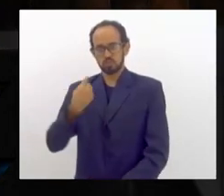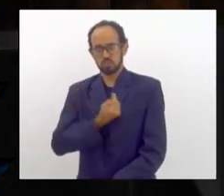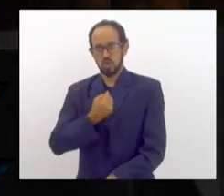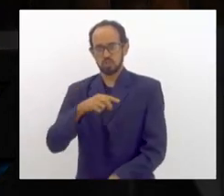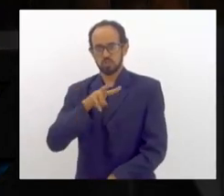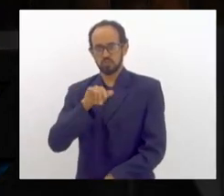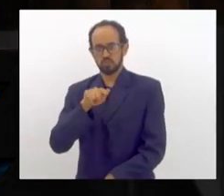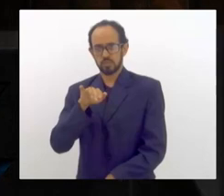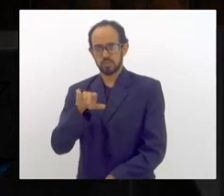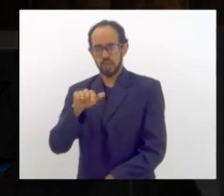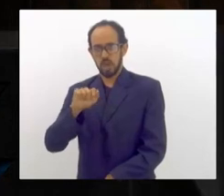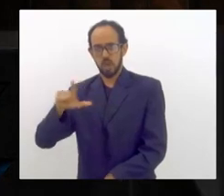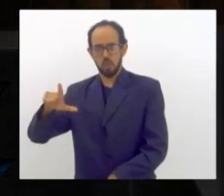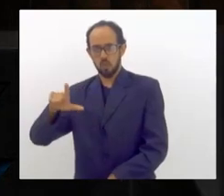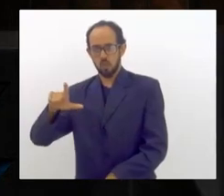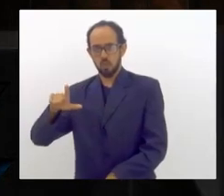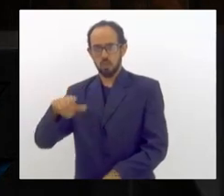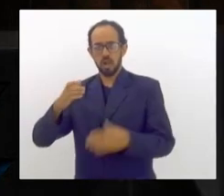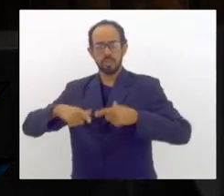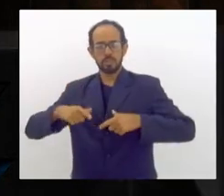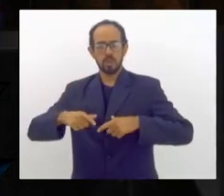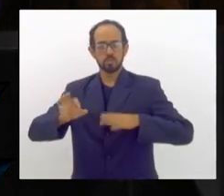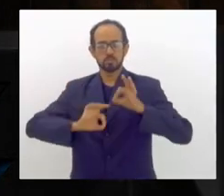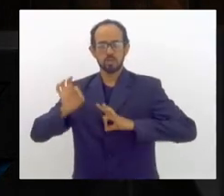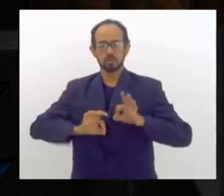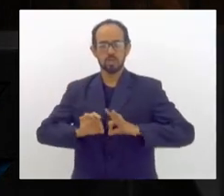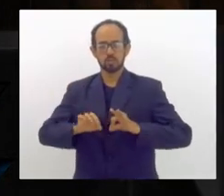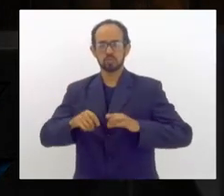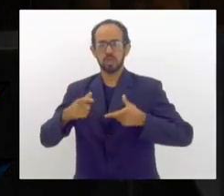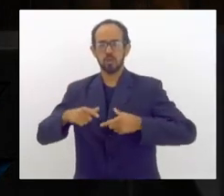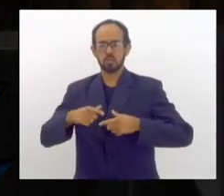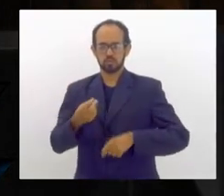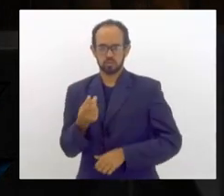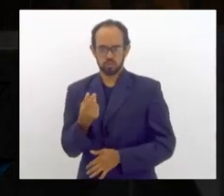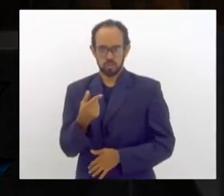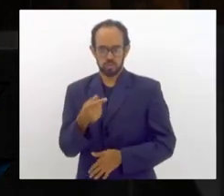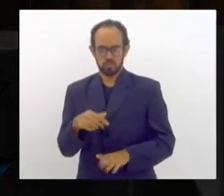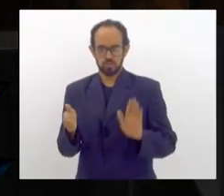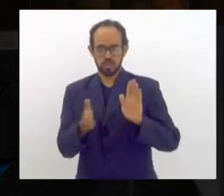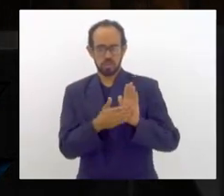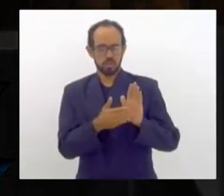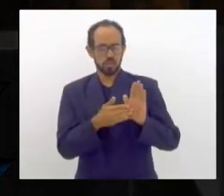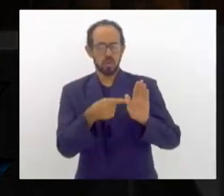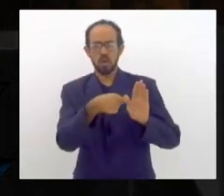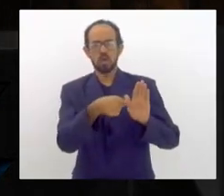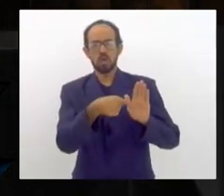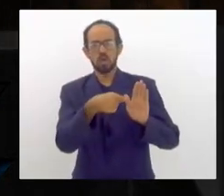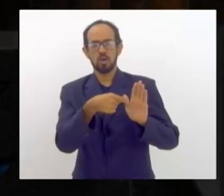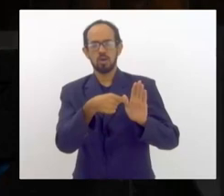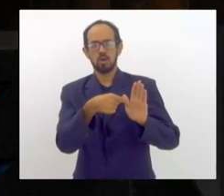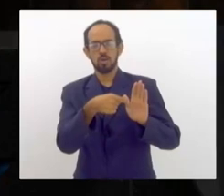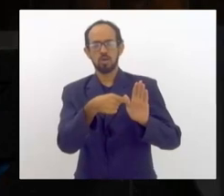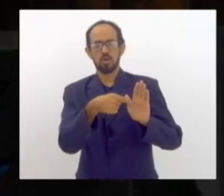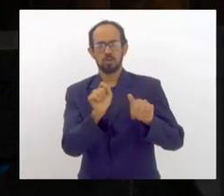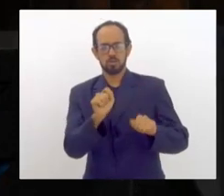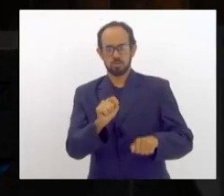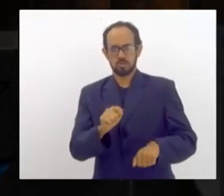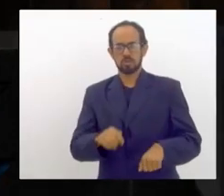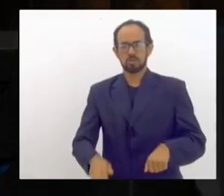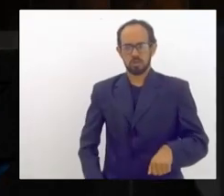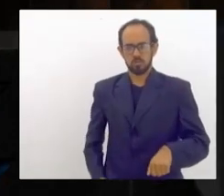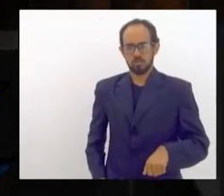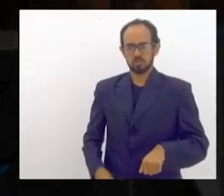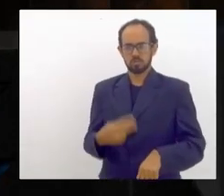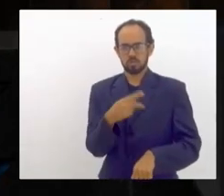está, né, para o ponto, está desesperado, cadê os projetos, o que está acontecendo, onde é que está o dinheiro? Está aqui, ó. No bolso dessas produtoras aqui. Queria agradecer também a presença